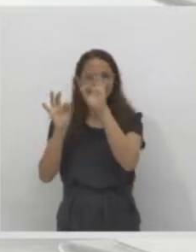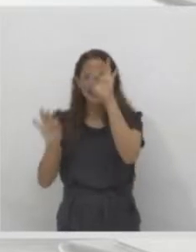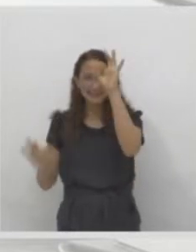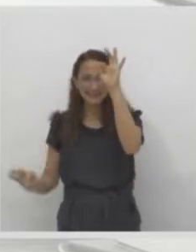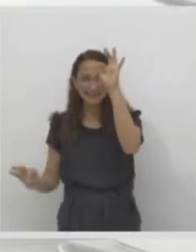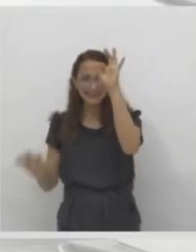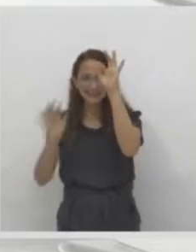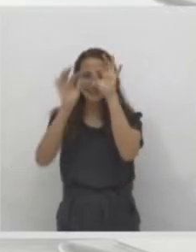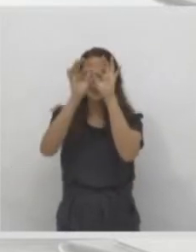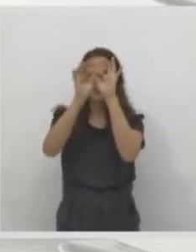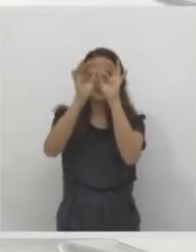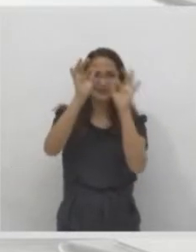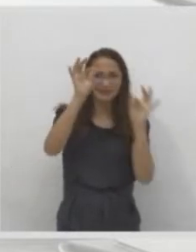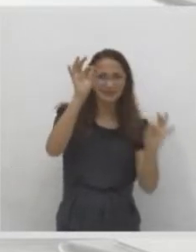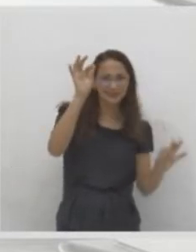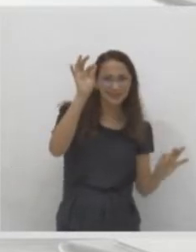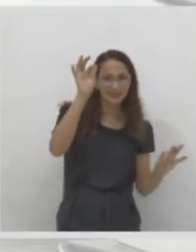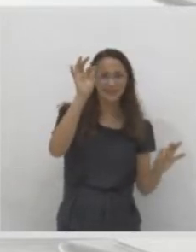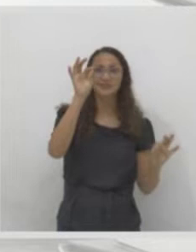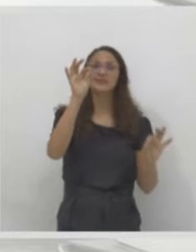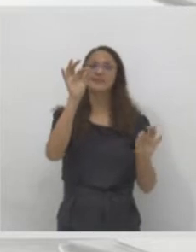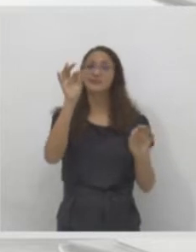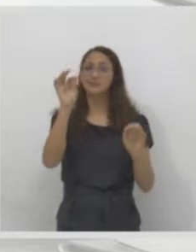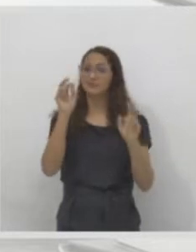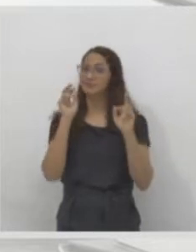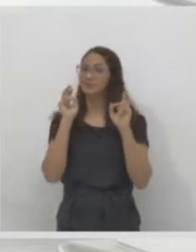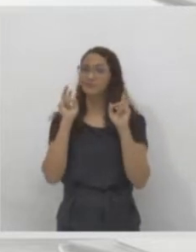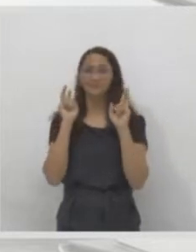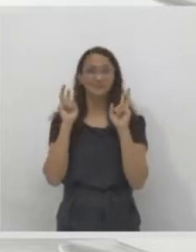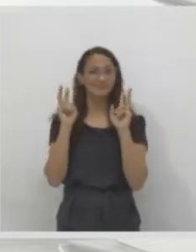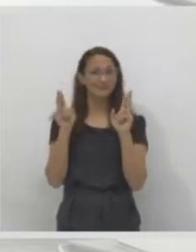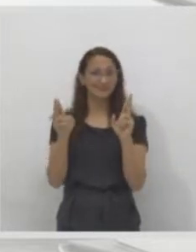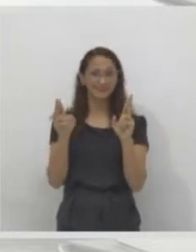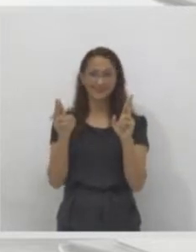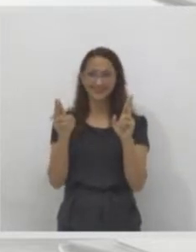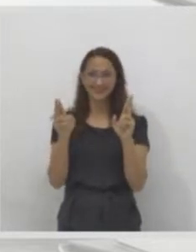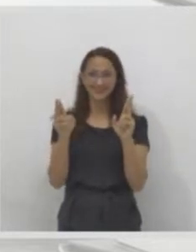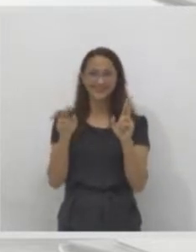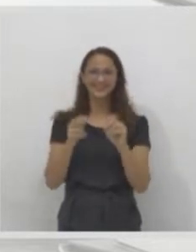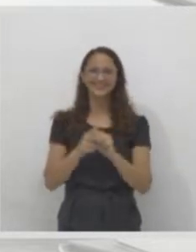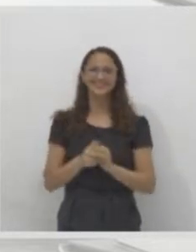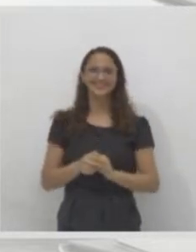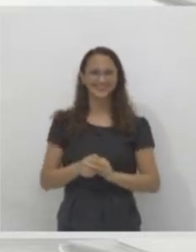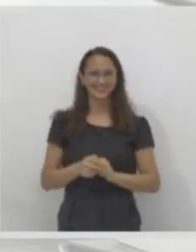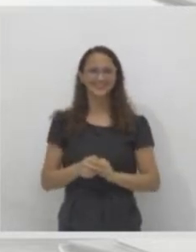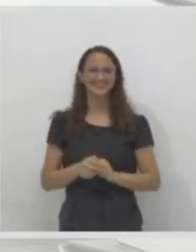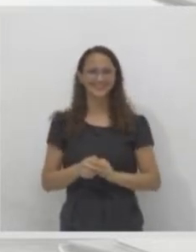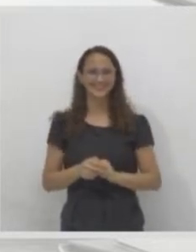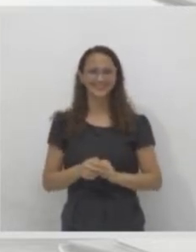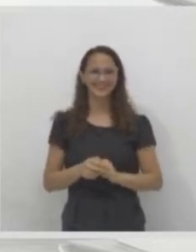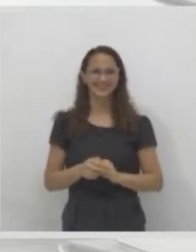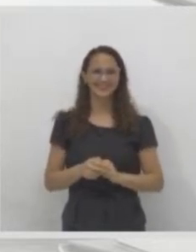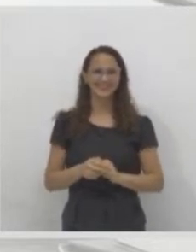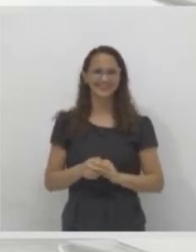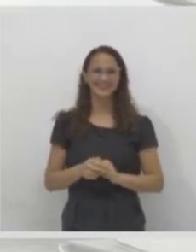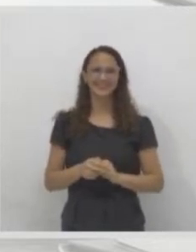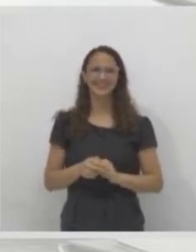aqui nesse segmento CB será a mesma medida do segmento